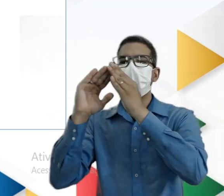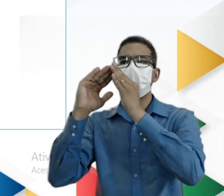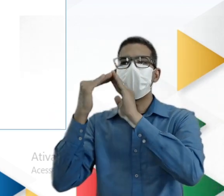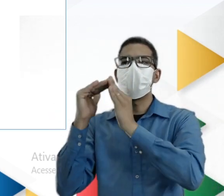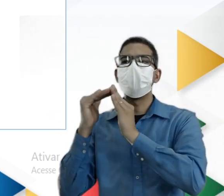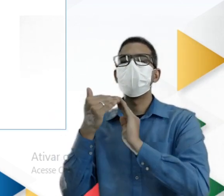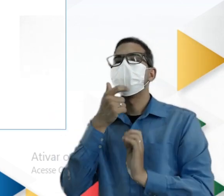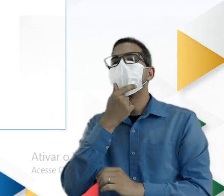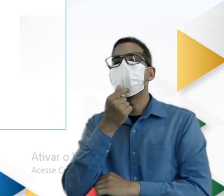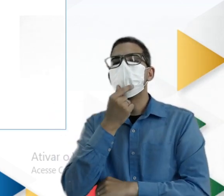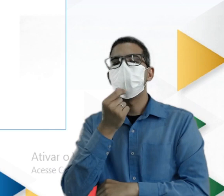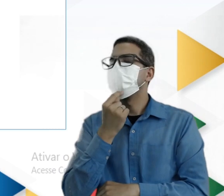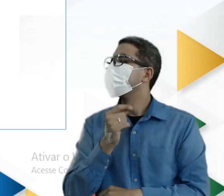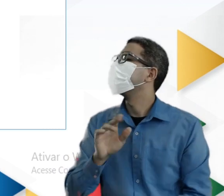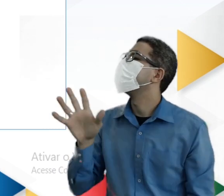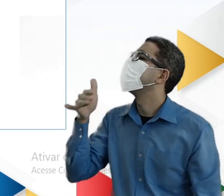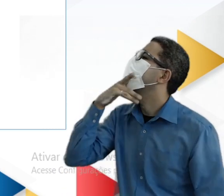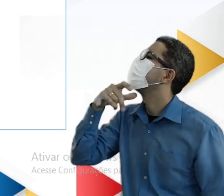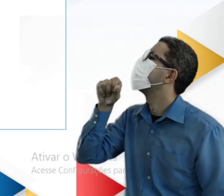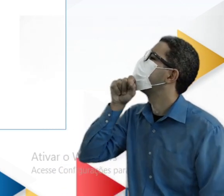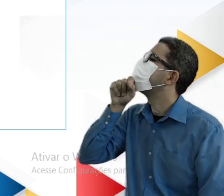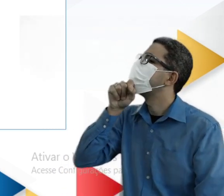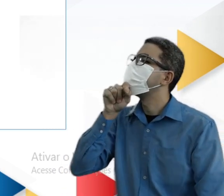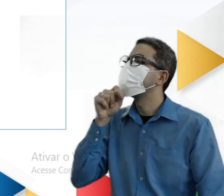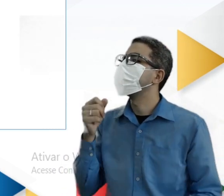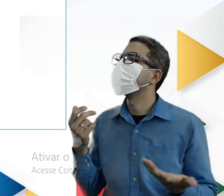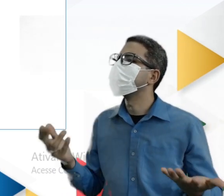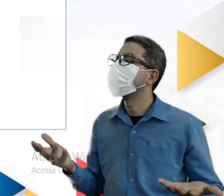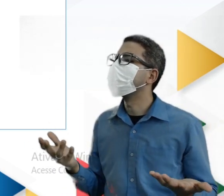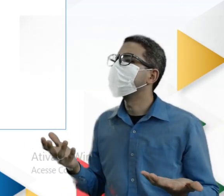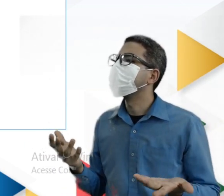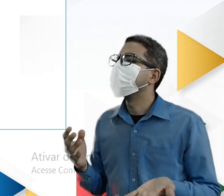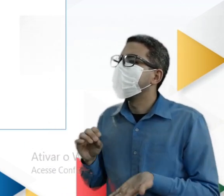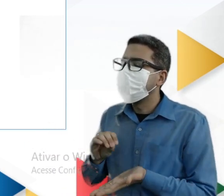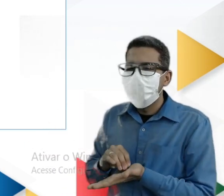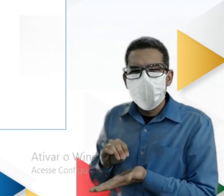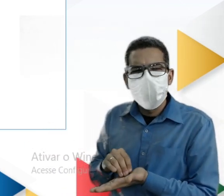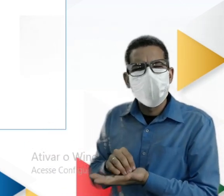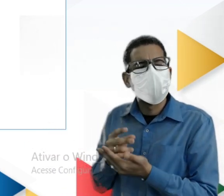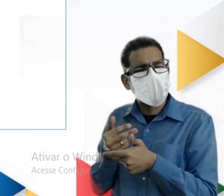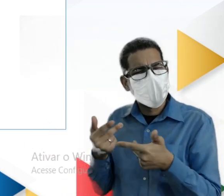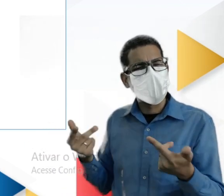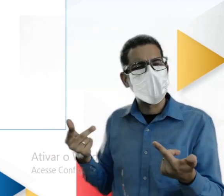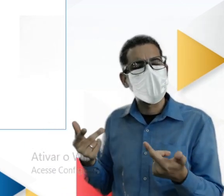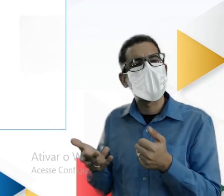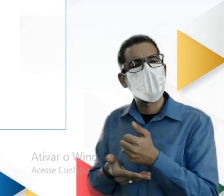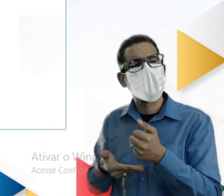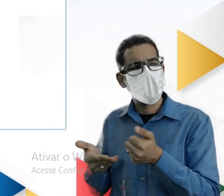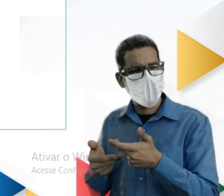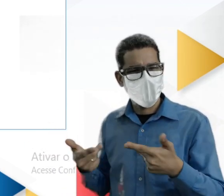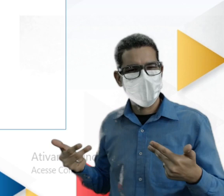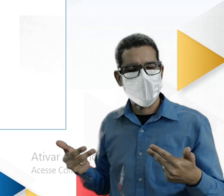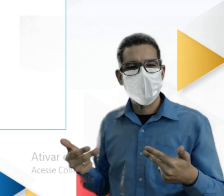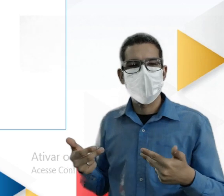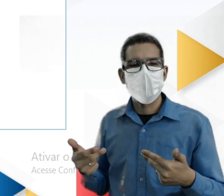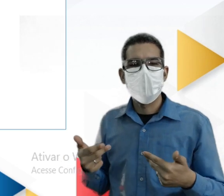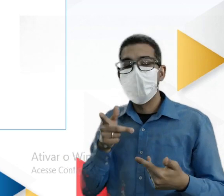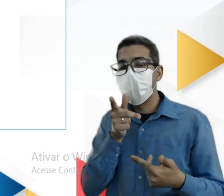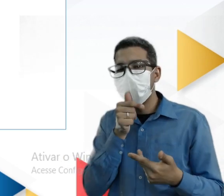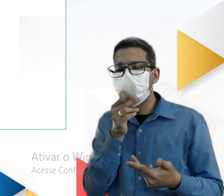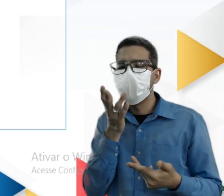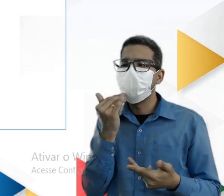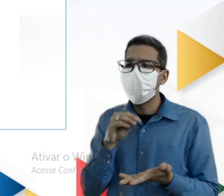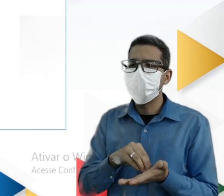favela, o menino perguntando ao pai, com falta de quase tudo, estrutura básica, saneamento, tudo. Água,